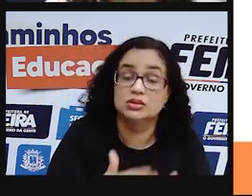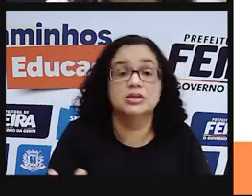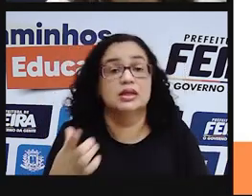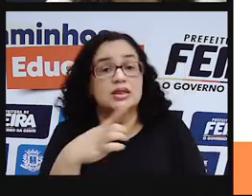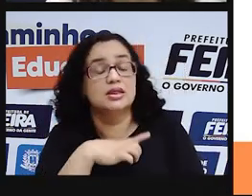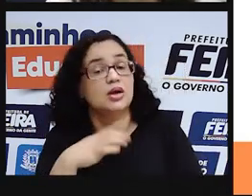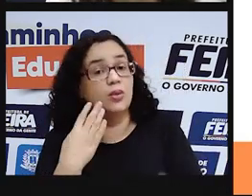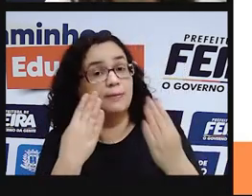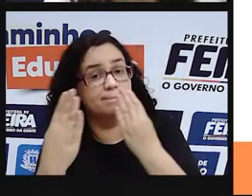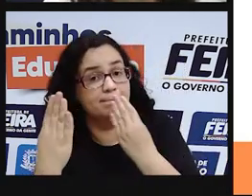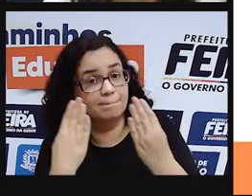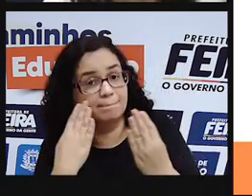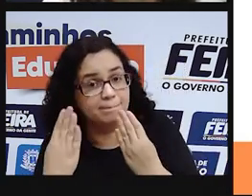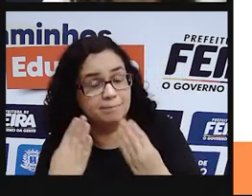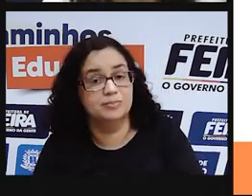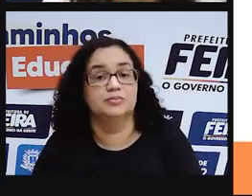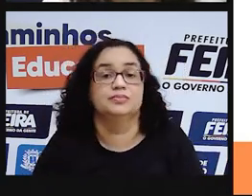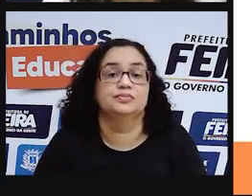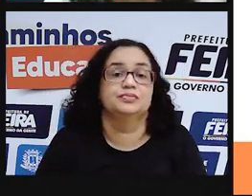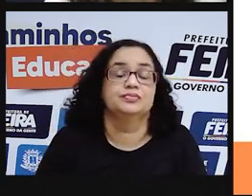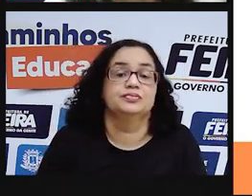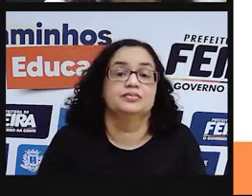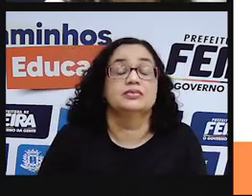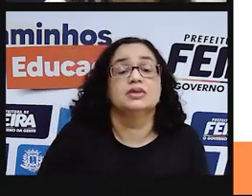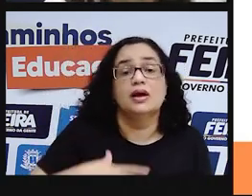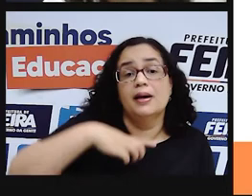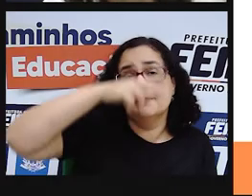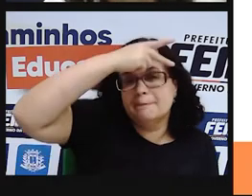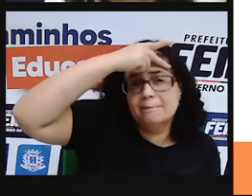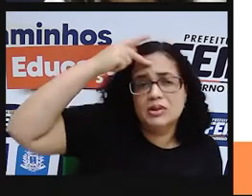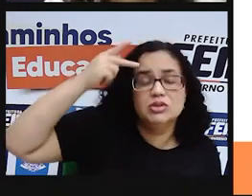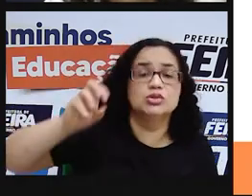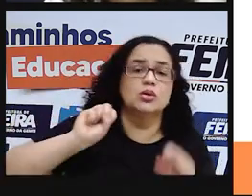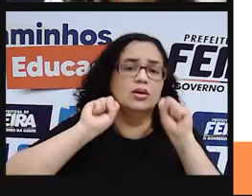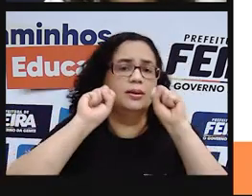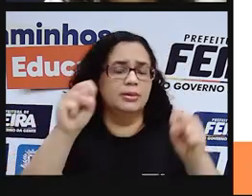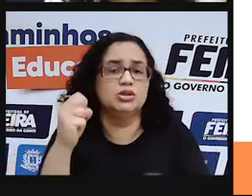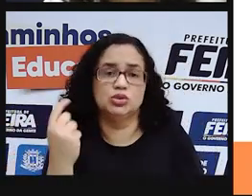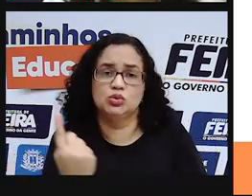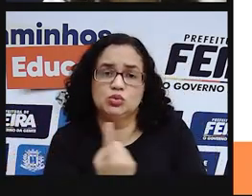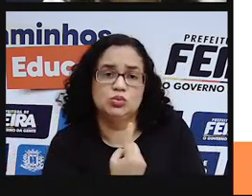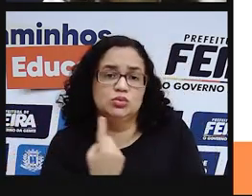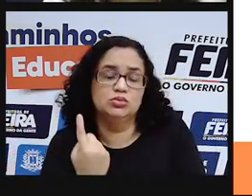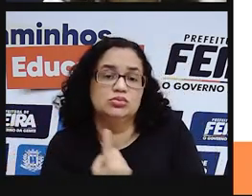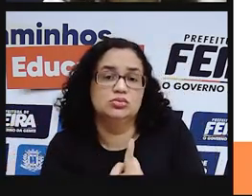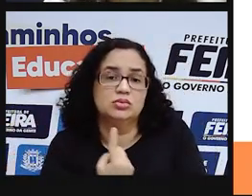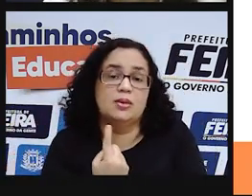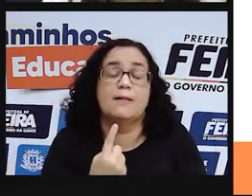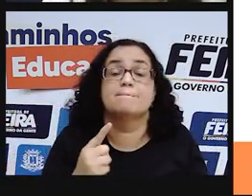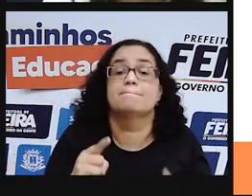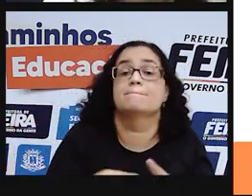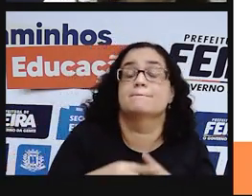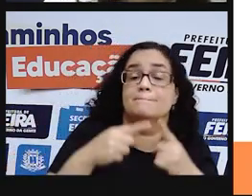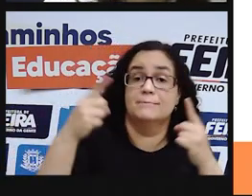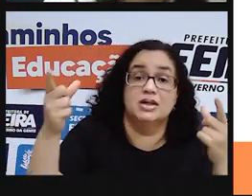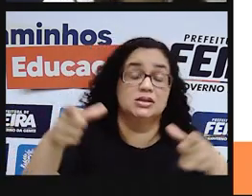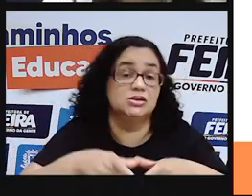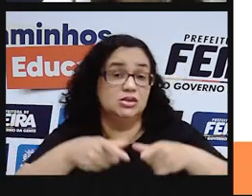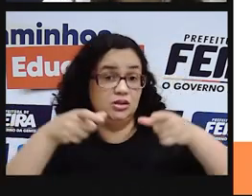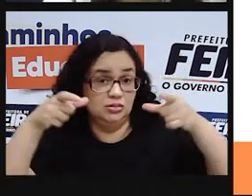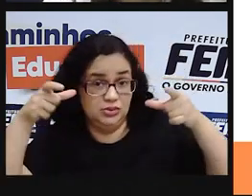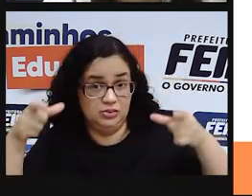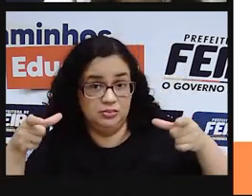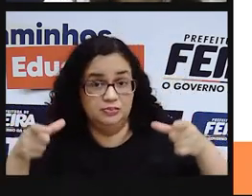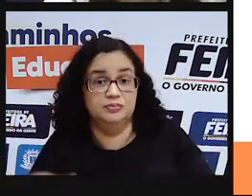correspondem ações que as pessoas podem fazer de forma individual mas a maioria